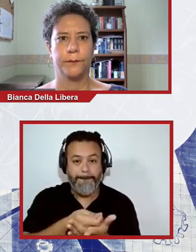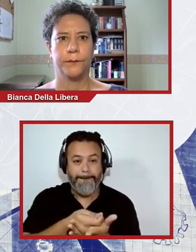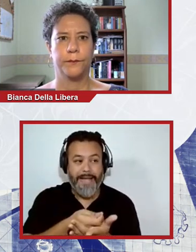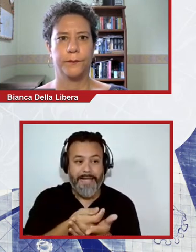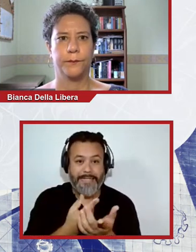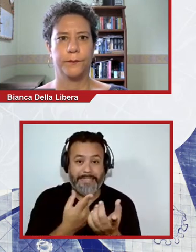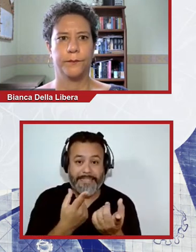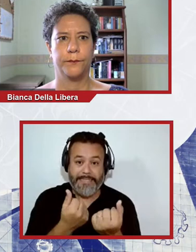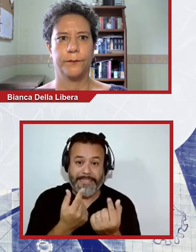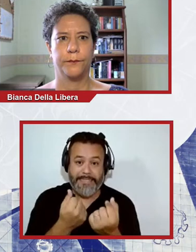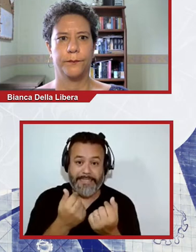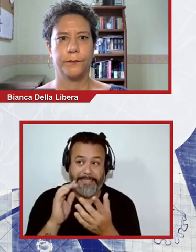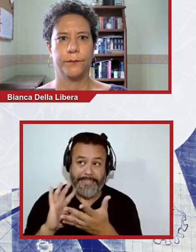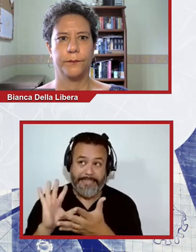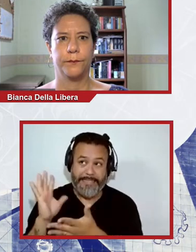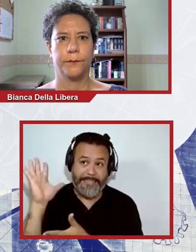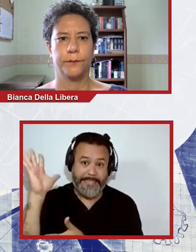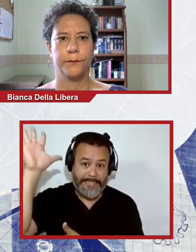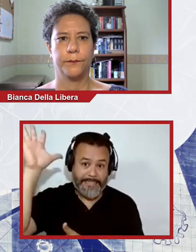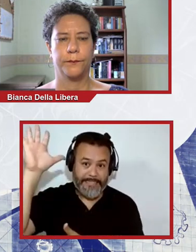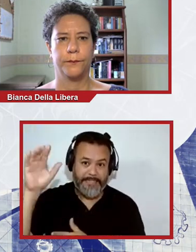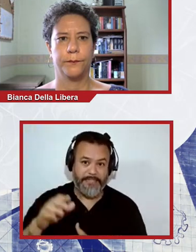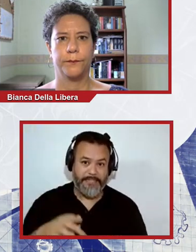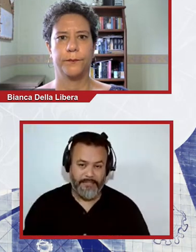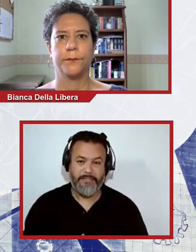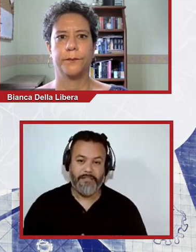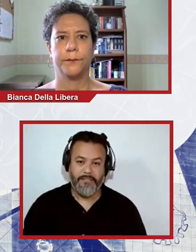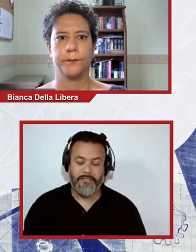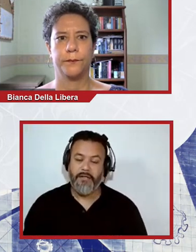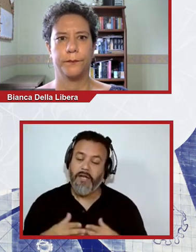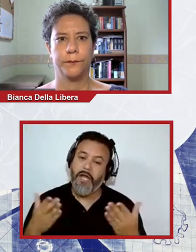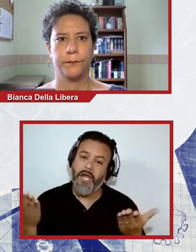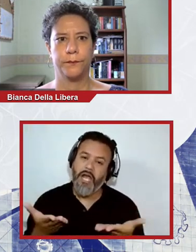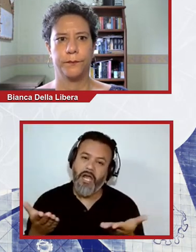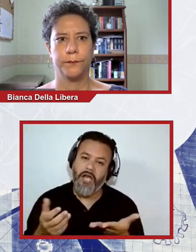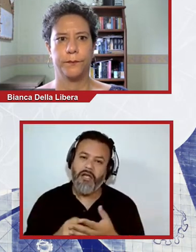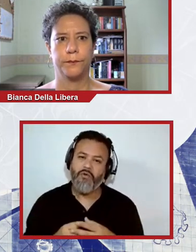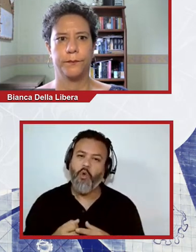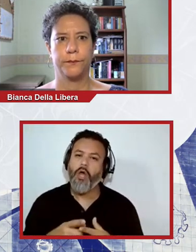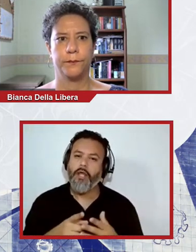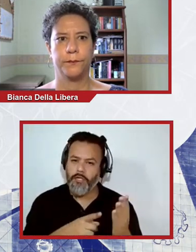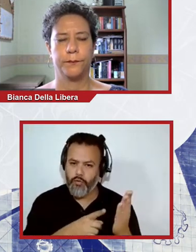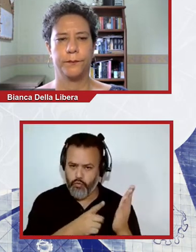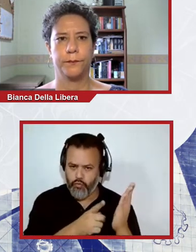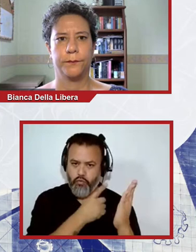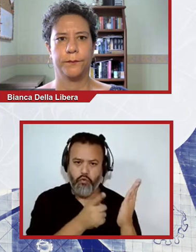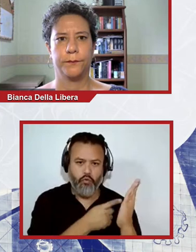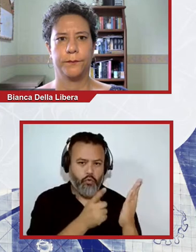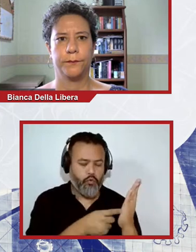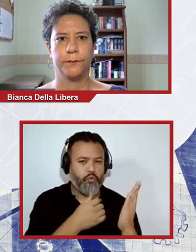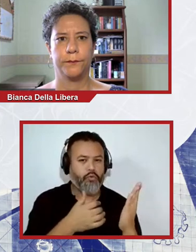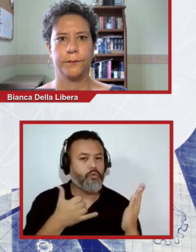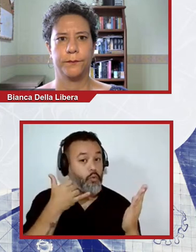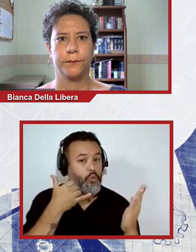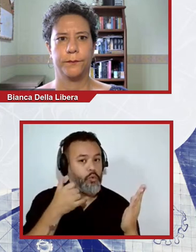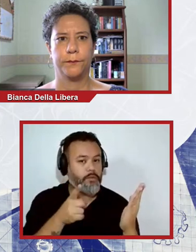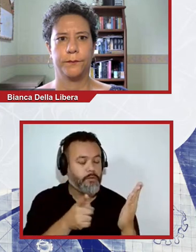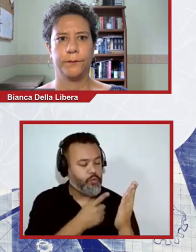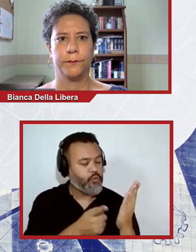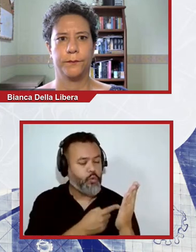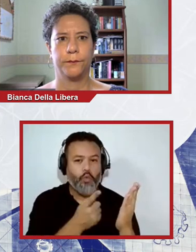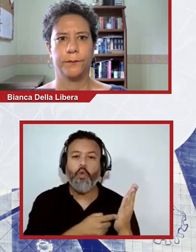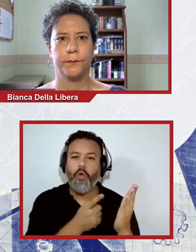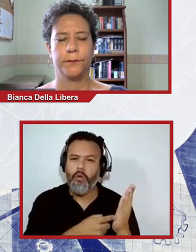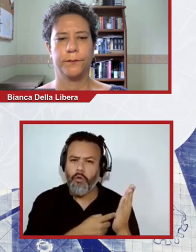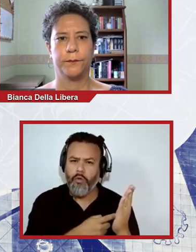comprar um troço como esse. Mas já sistema para celular, um pouquinho mais restrito, mas tem sistema